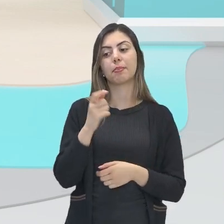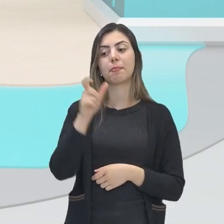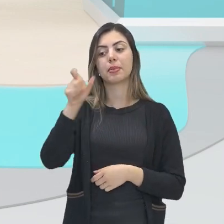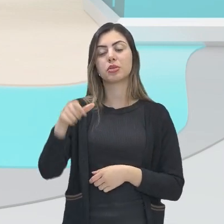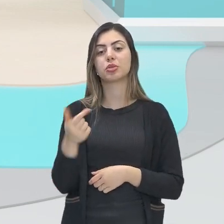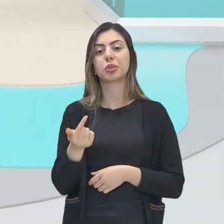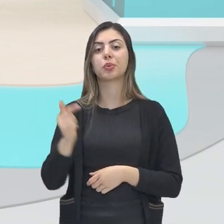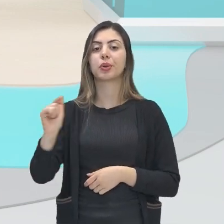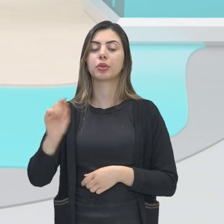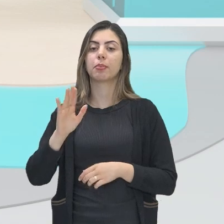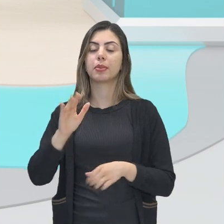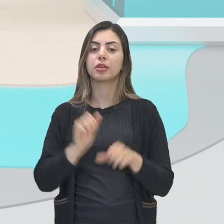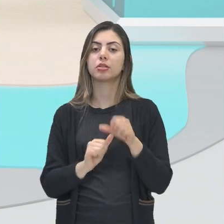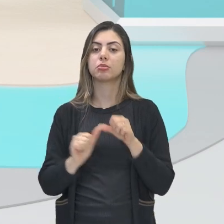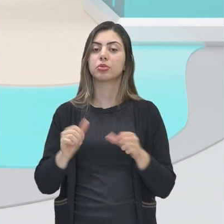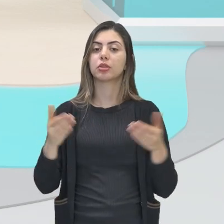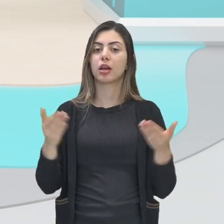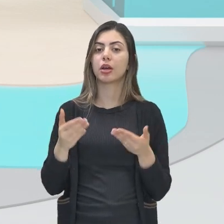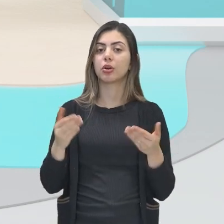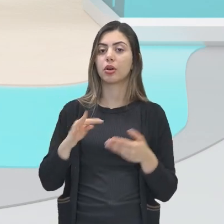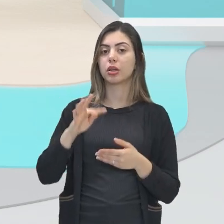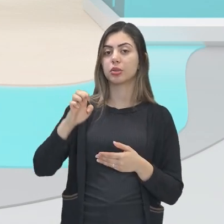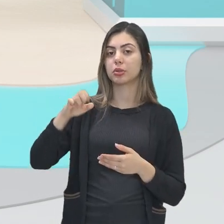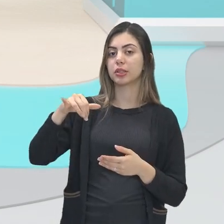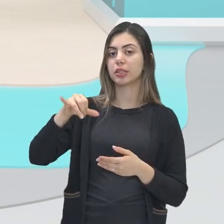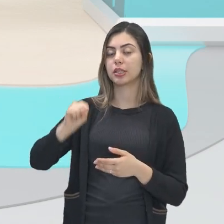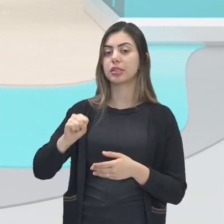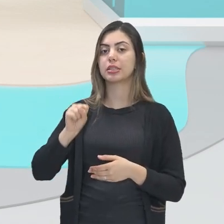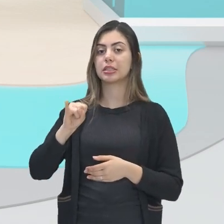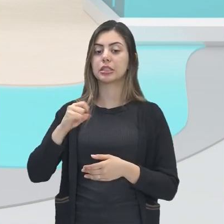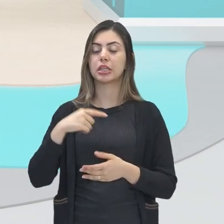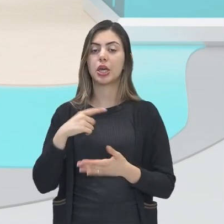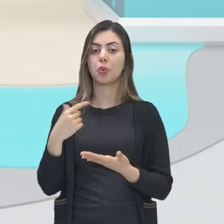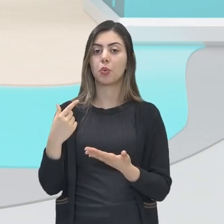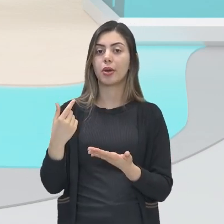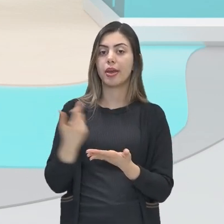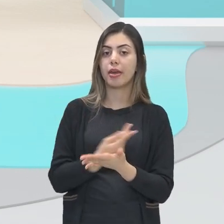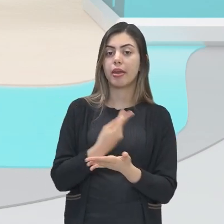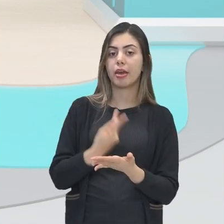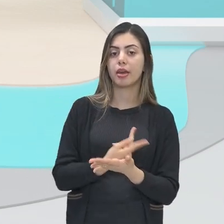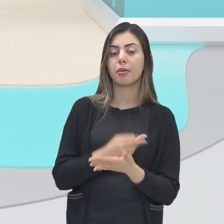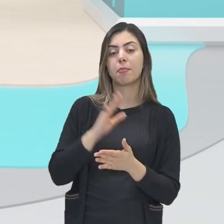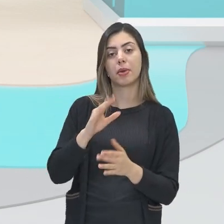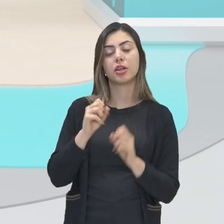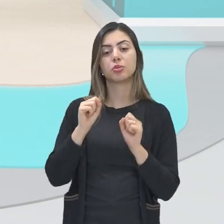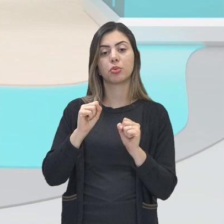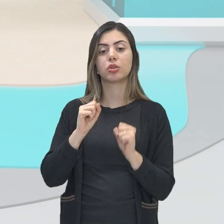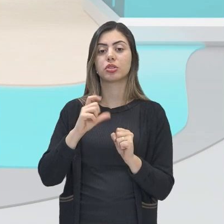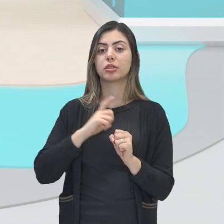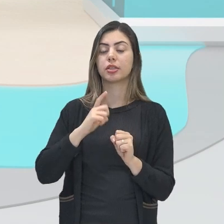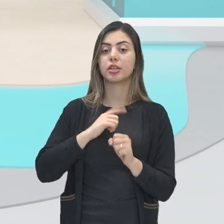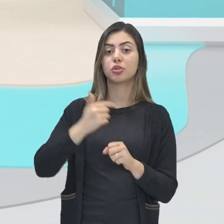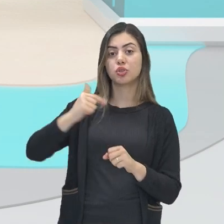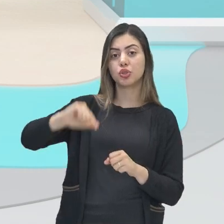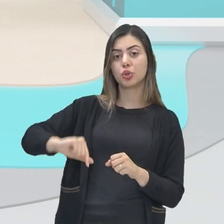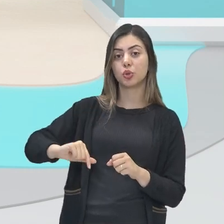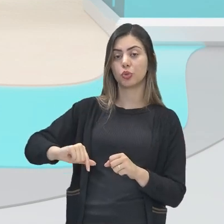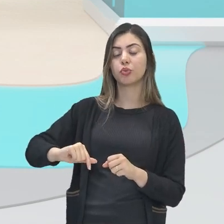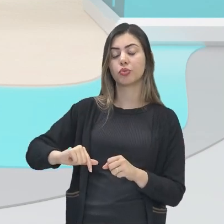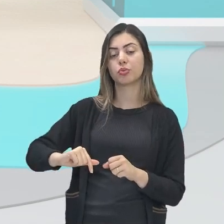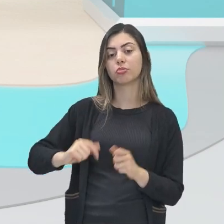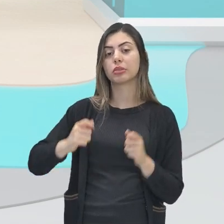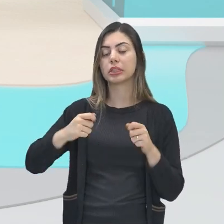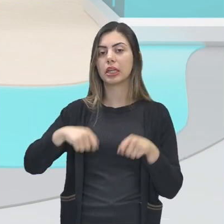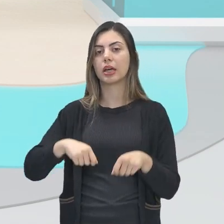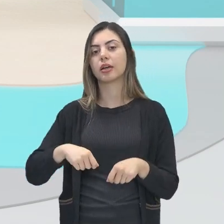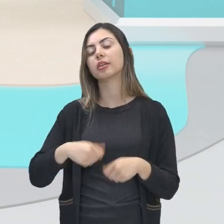No tênis de mesa, não. Mesmo que você tenha errado, mas você ainda tem direito a mais um saque, certo? A